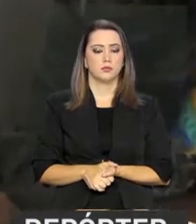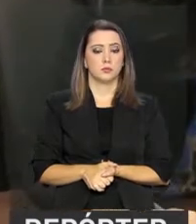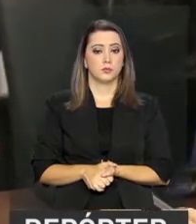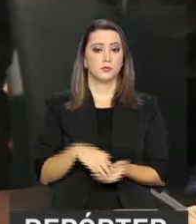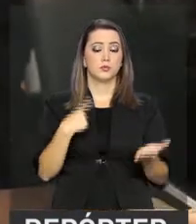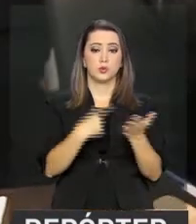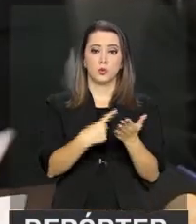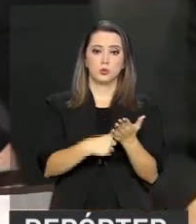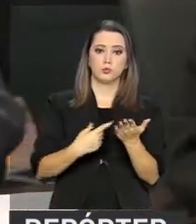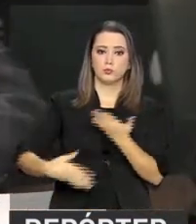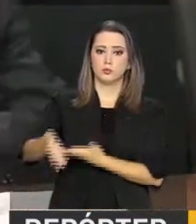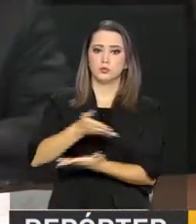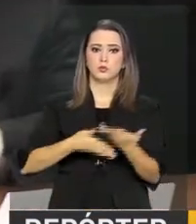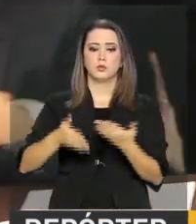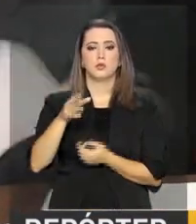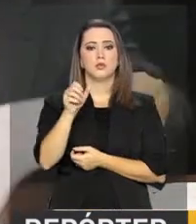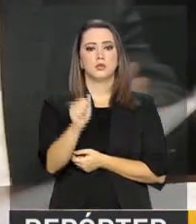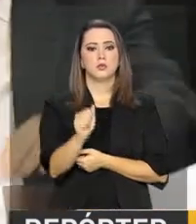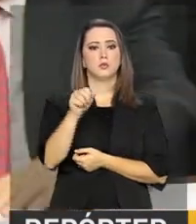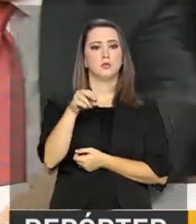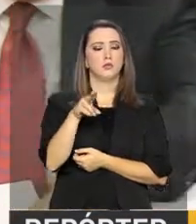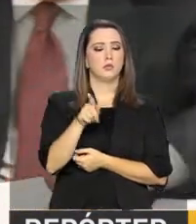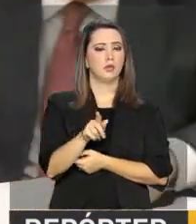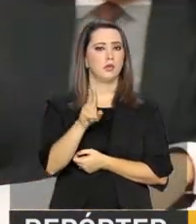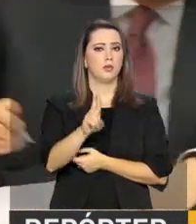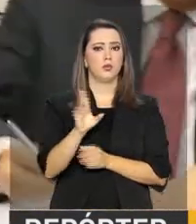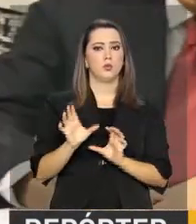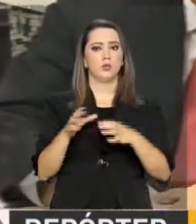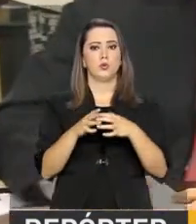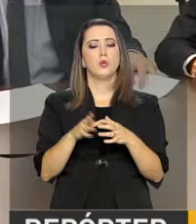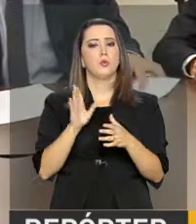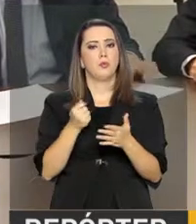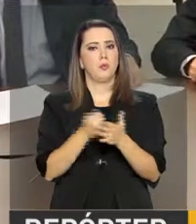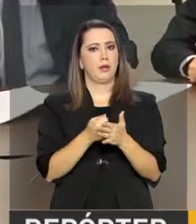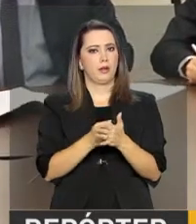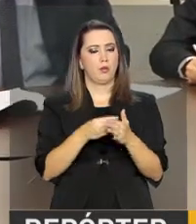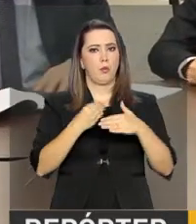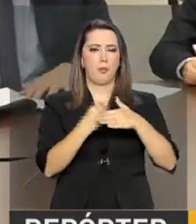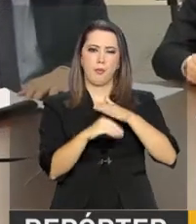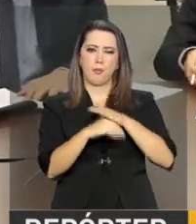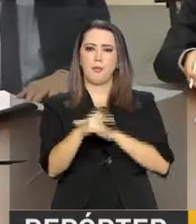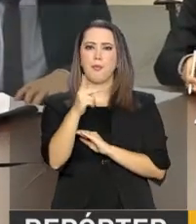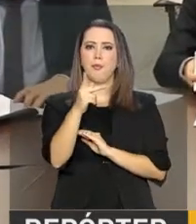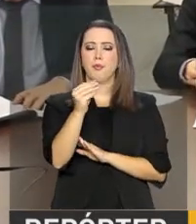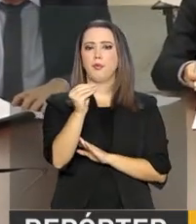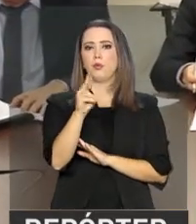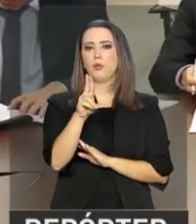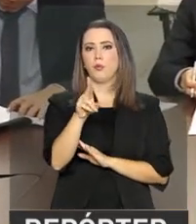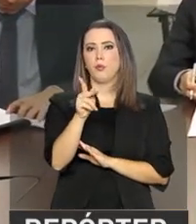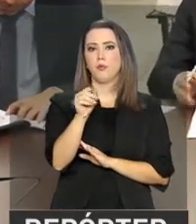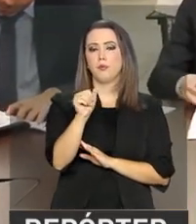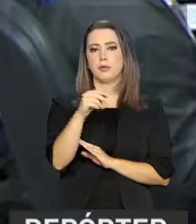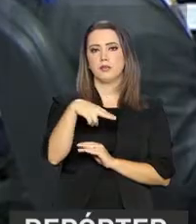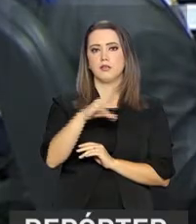acordo mediado pela advocacia-geral da união entre poupadores e bancos põe fim a mais de um milhão de ações na